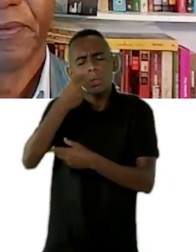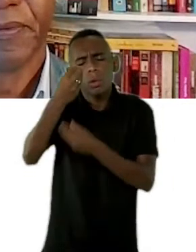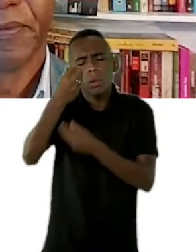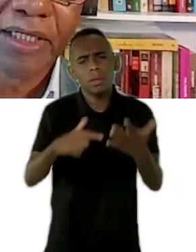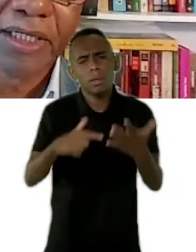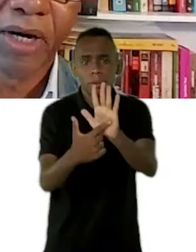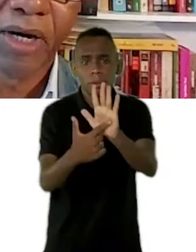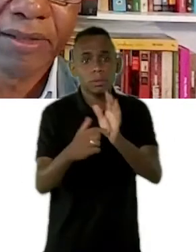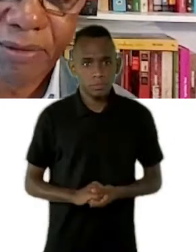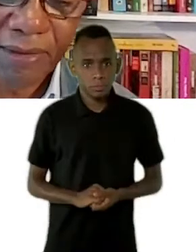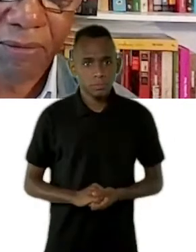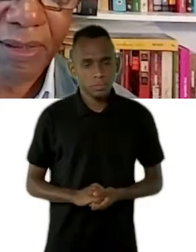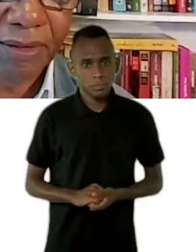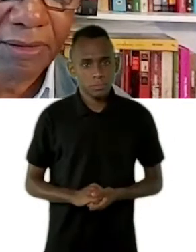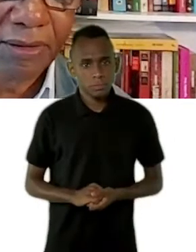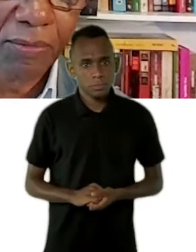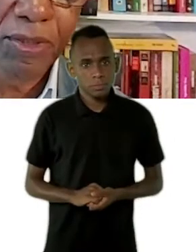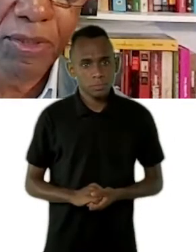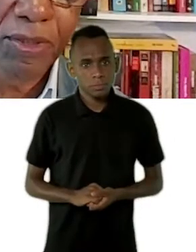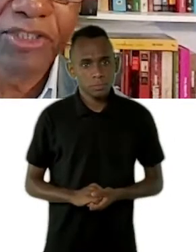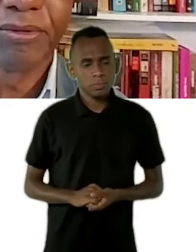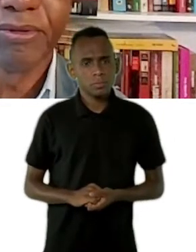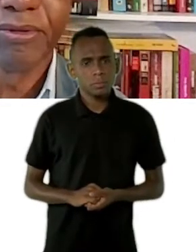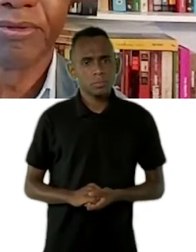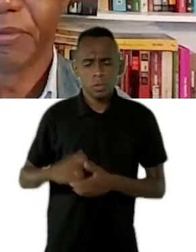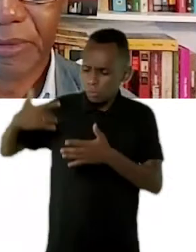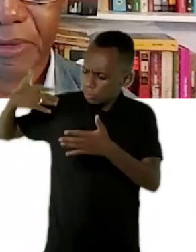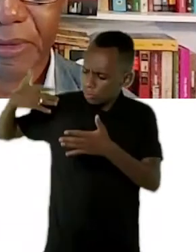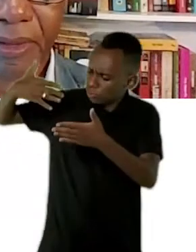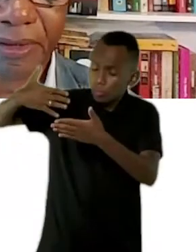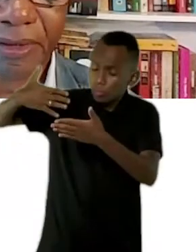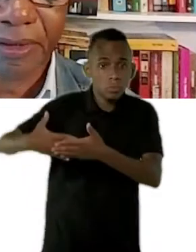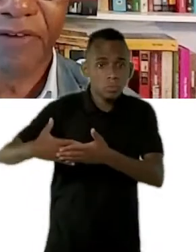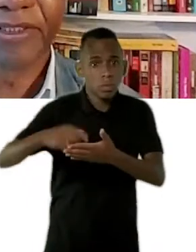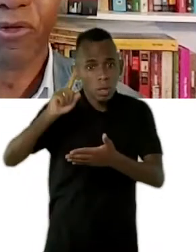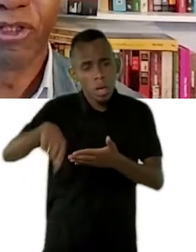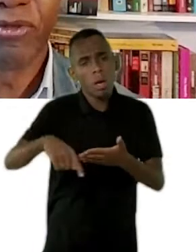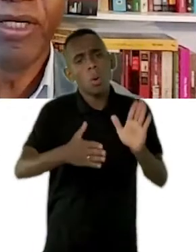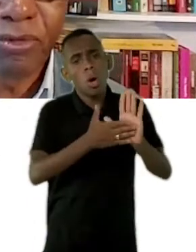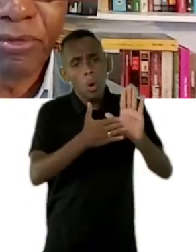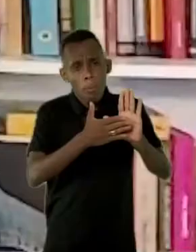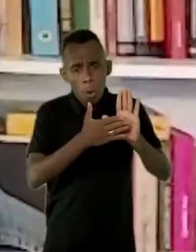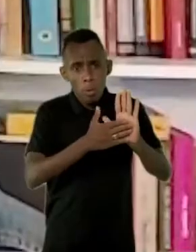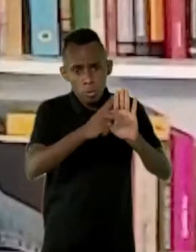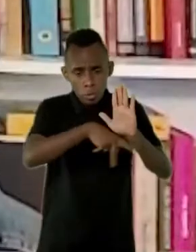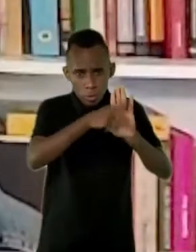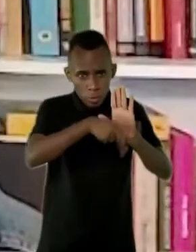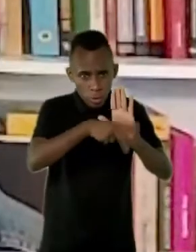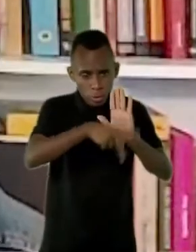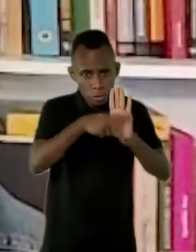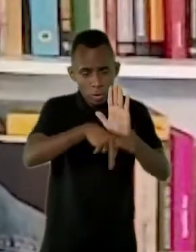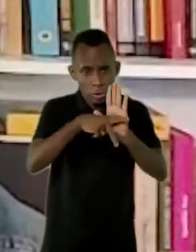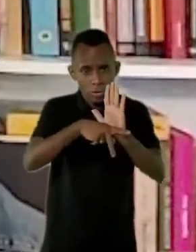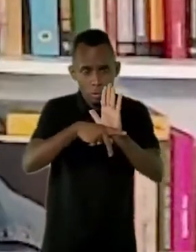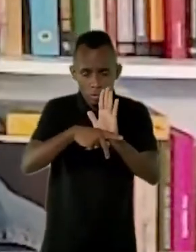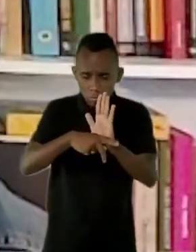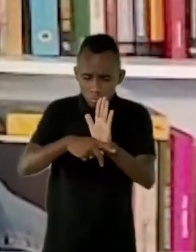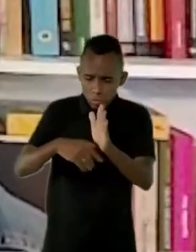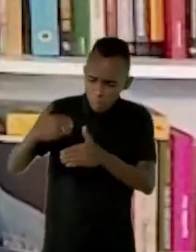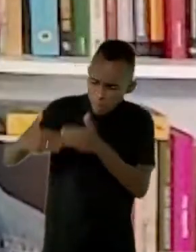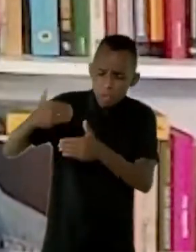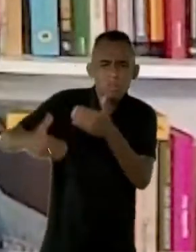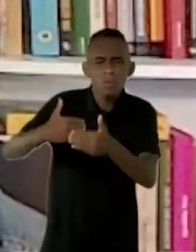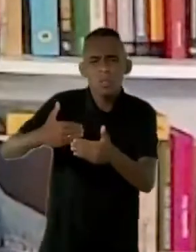a trajetória é um projeto que ele vai se construindo com o tempo, né? Você não sabe onde você